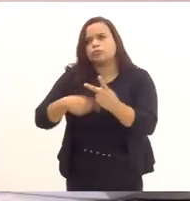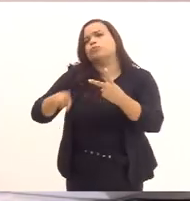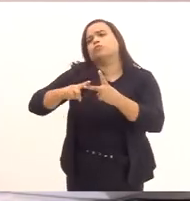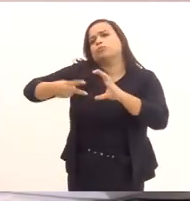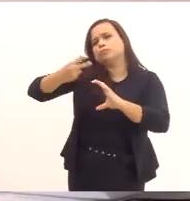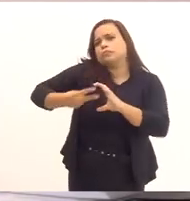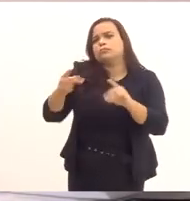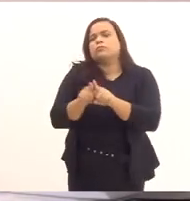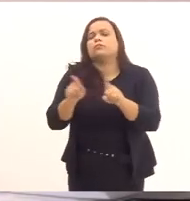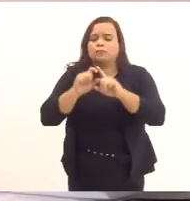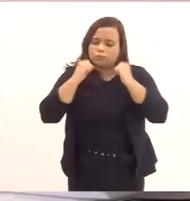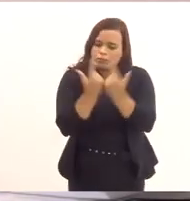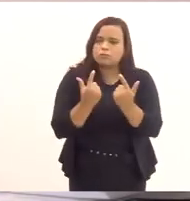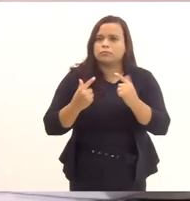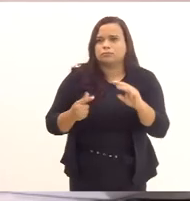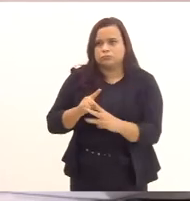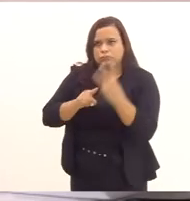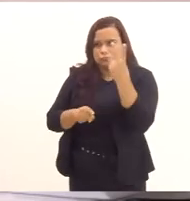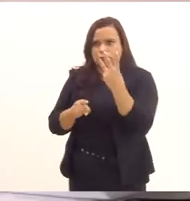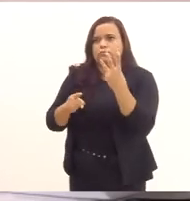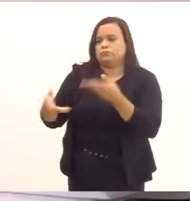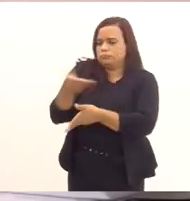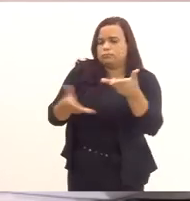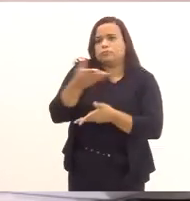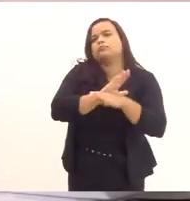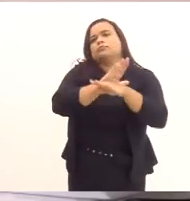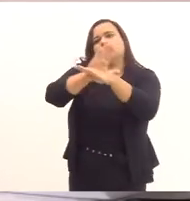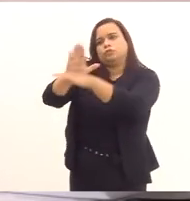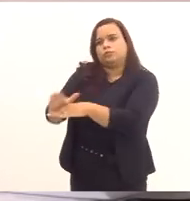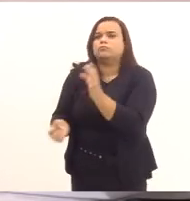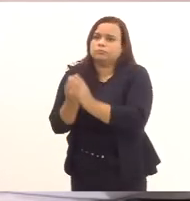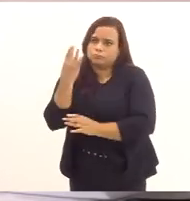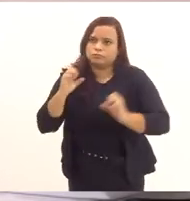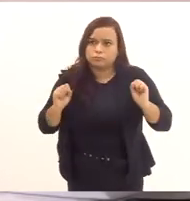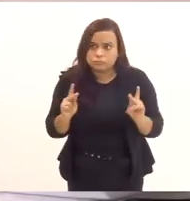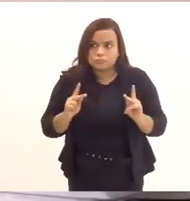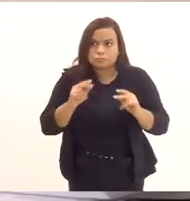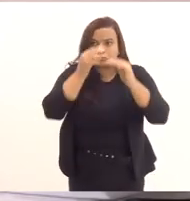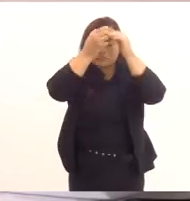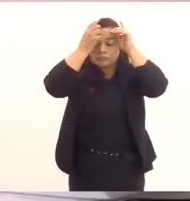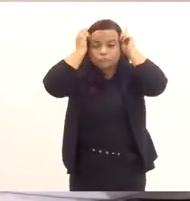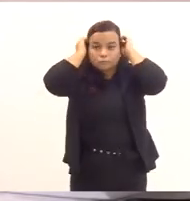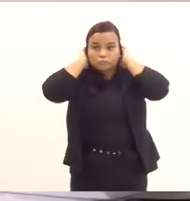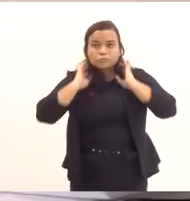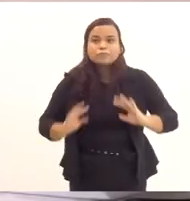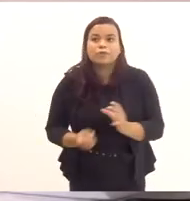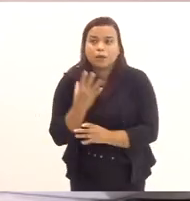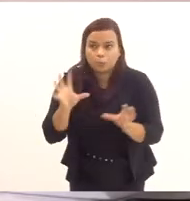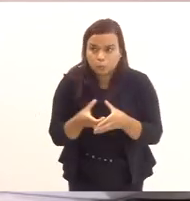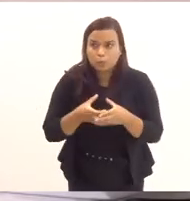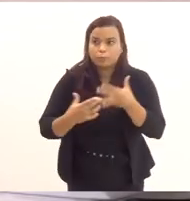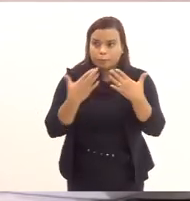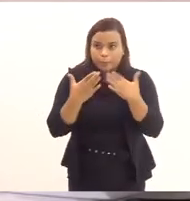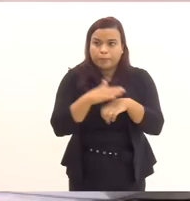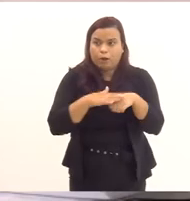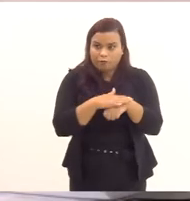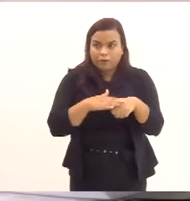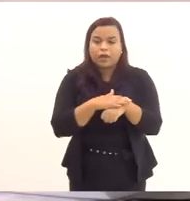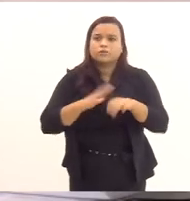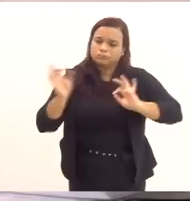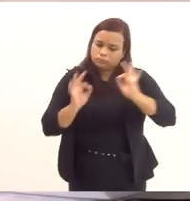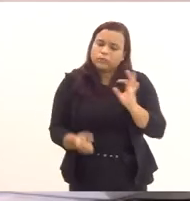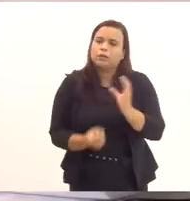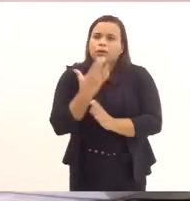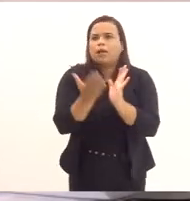câmera e com a Assembleia é gente monta um grupo aí vai falando e